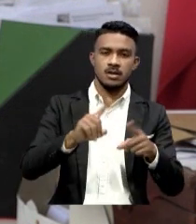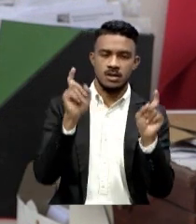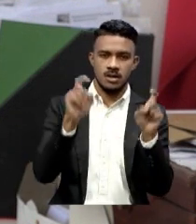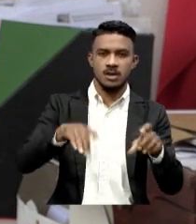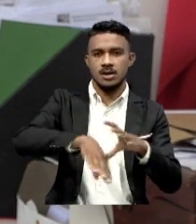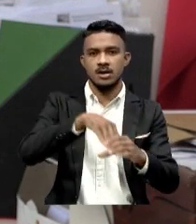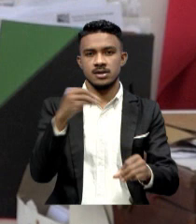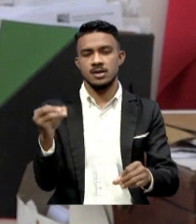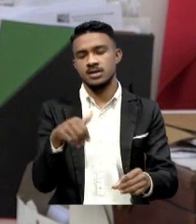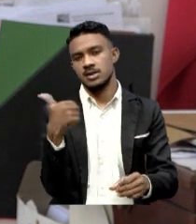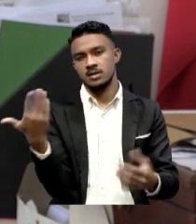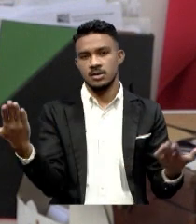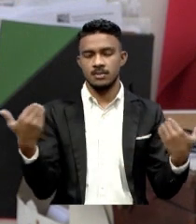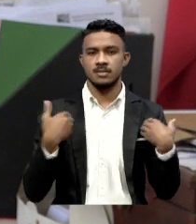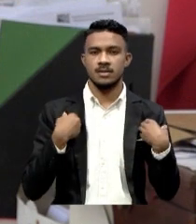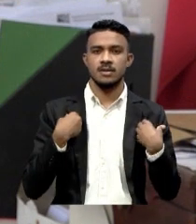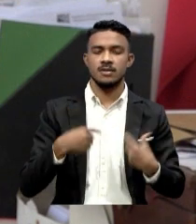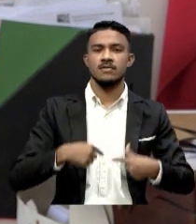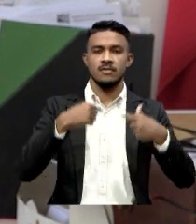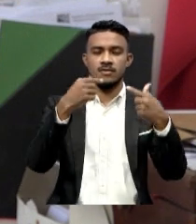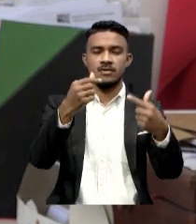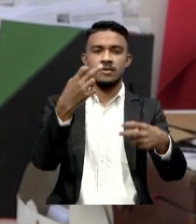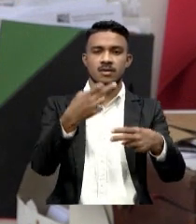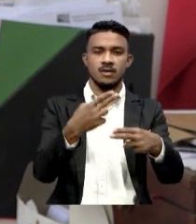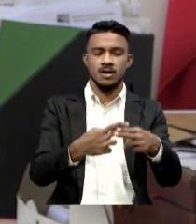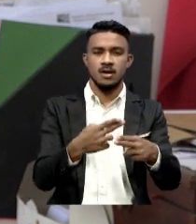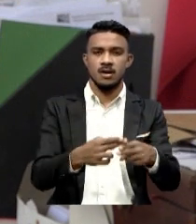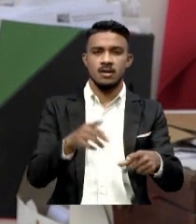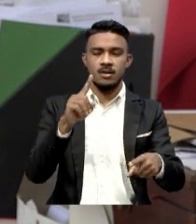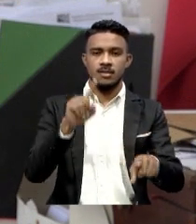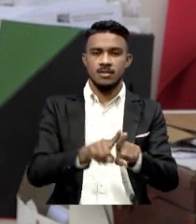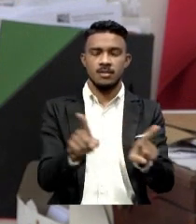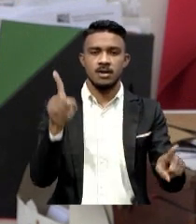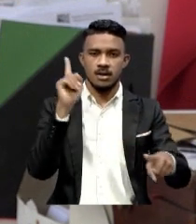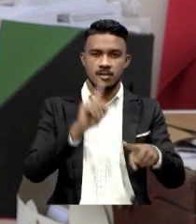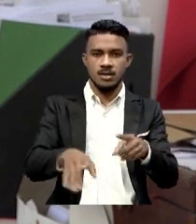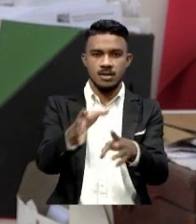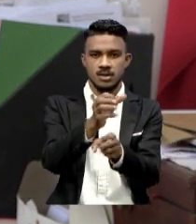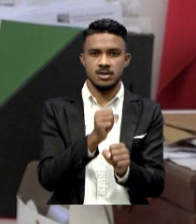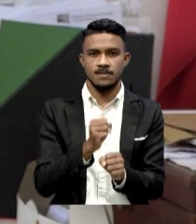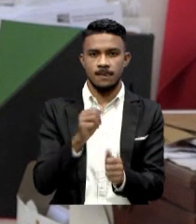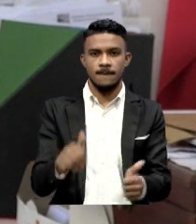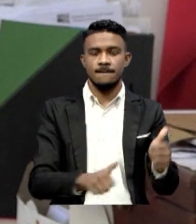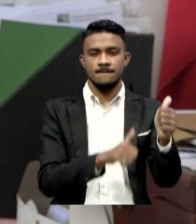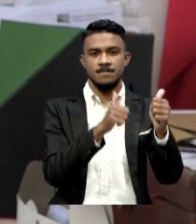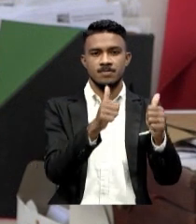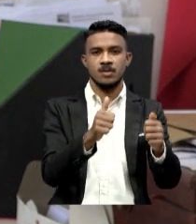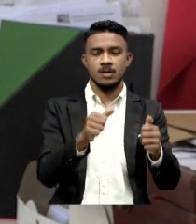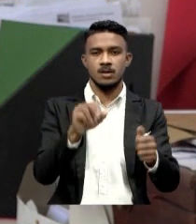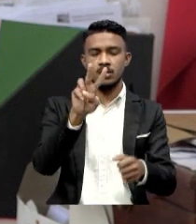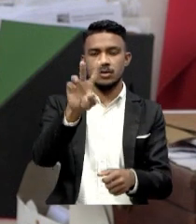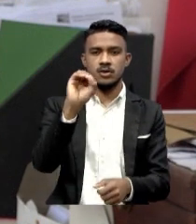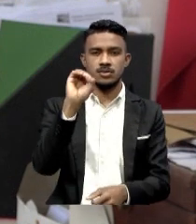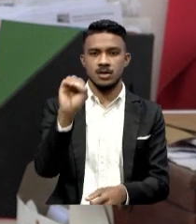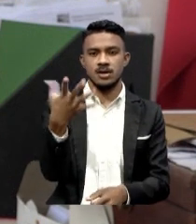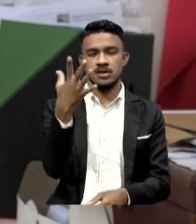lá, bem, bela tama nara, mas bela, bela, simo, tamba, aí tudo sem suspendido, 2015, 2022, 2023,